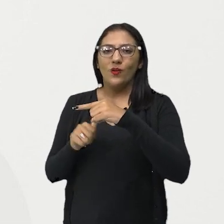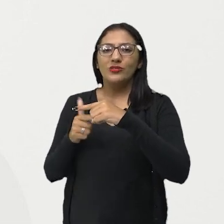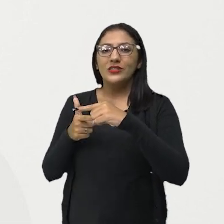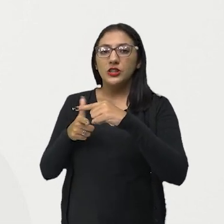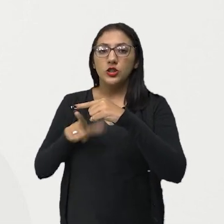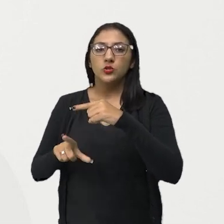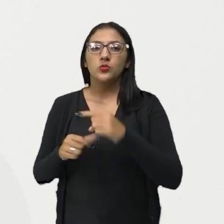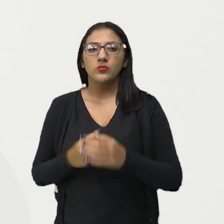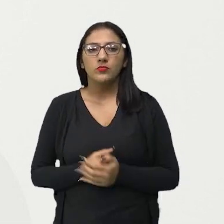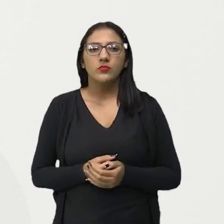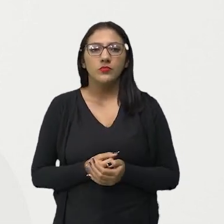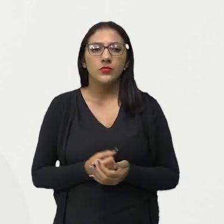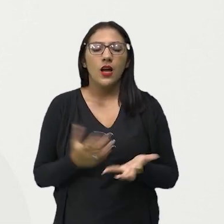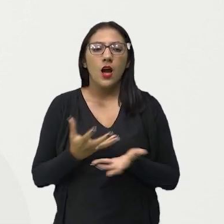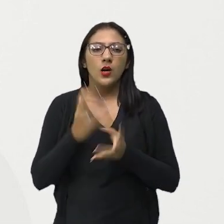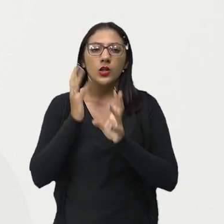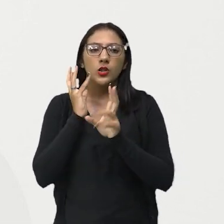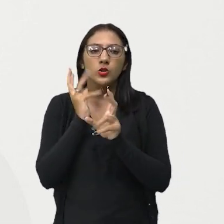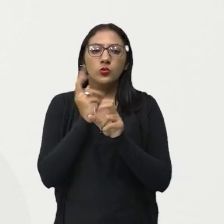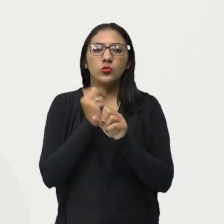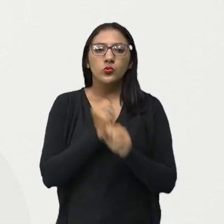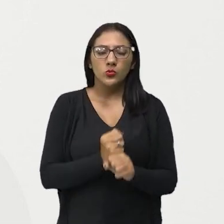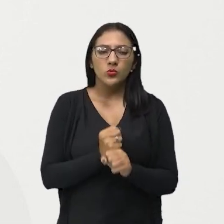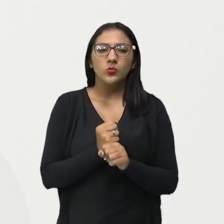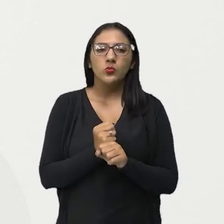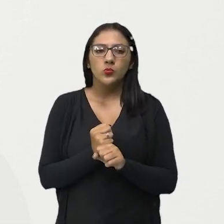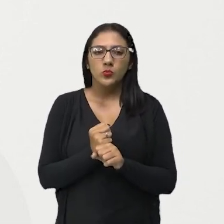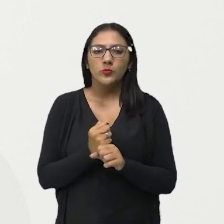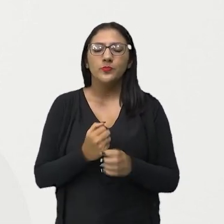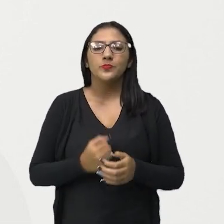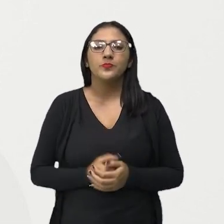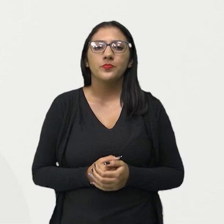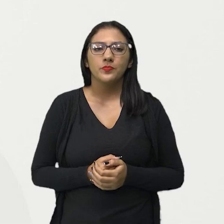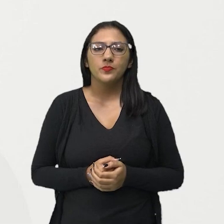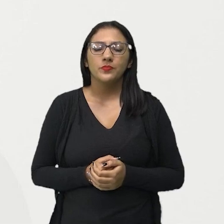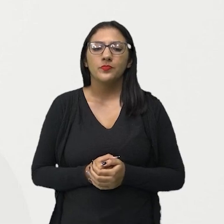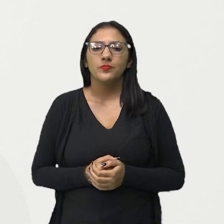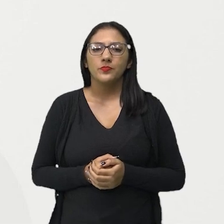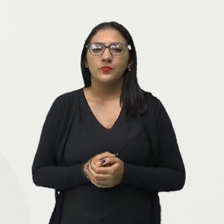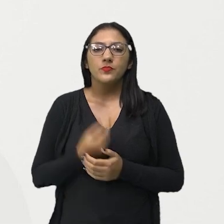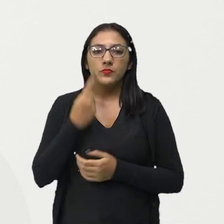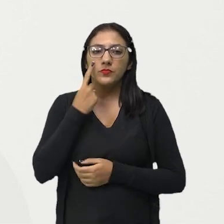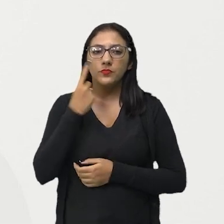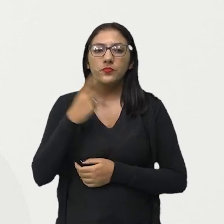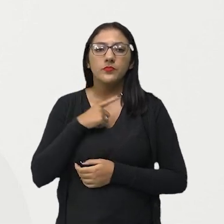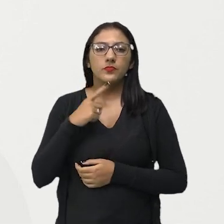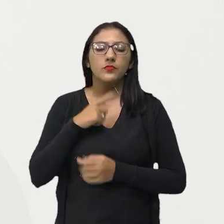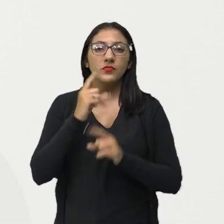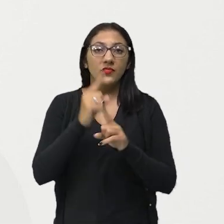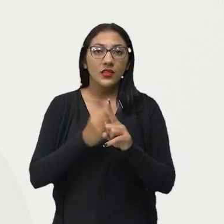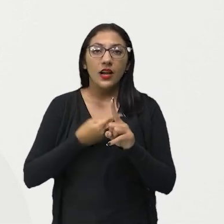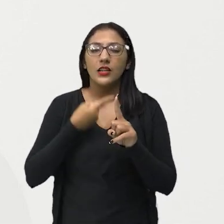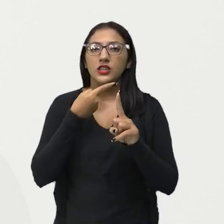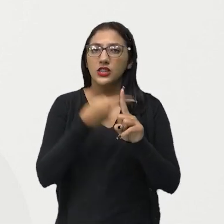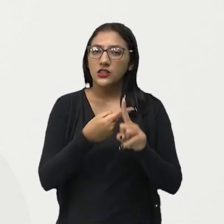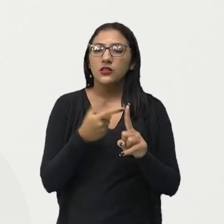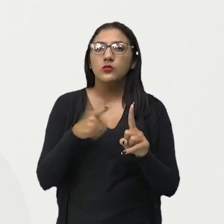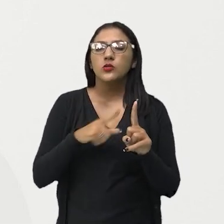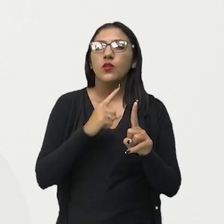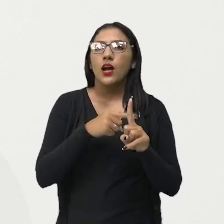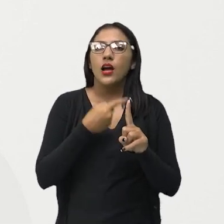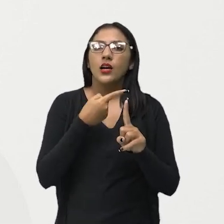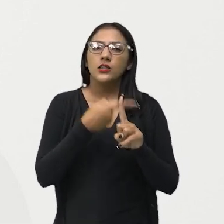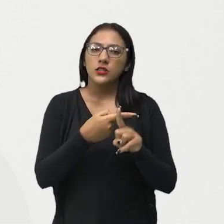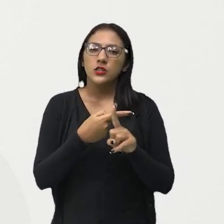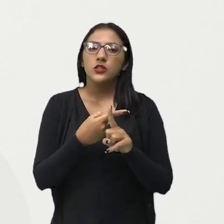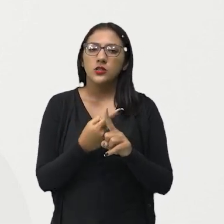e realiza a subtração dos numeradores. No caso aqui, aliás, a adição, né? Ou então